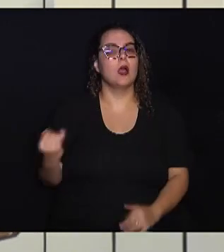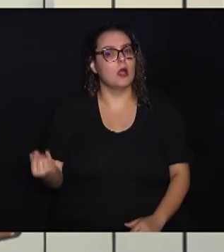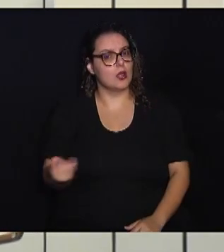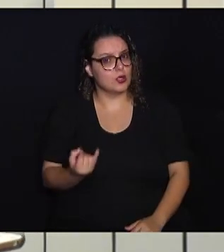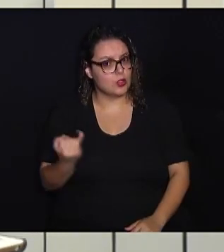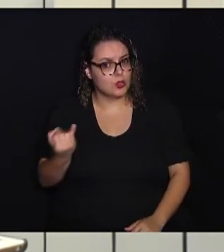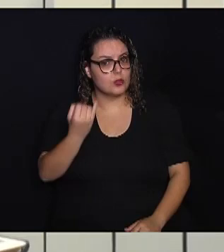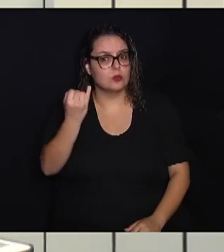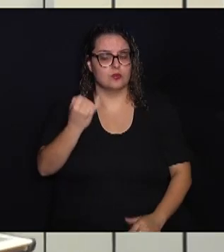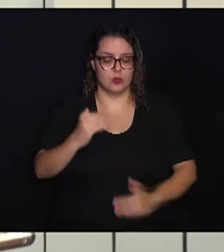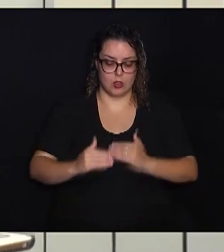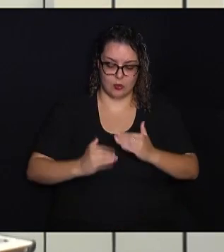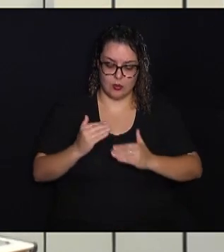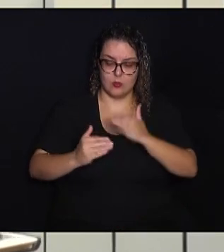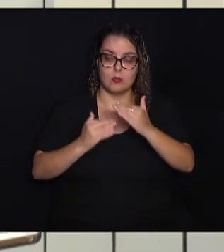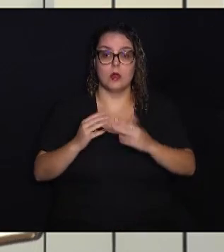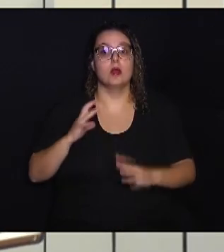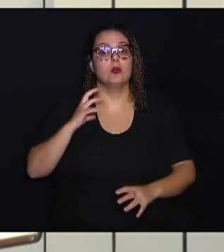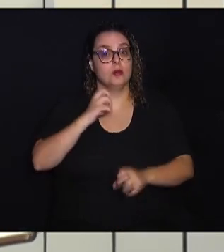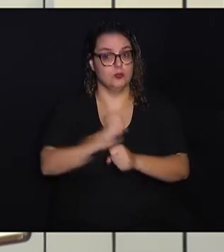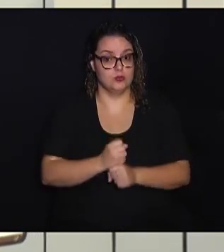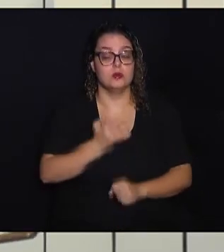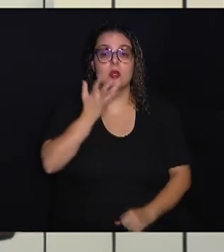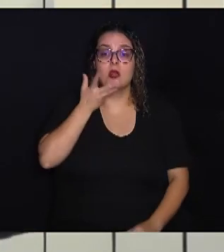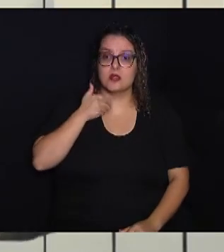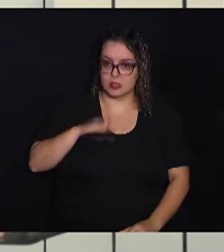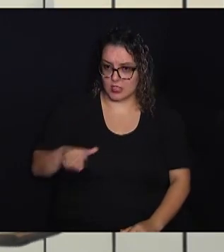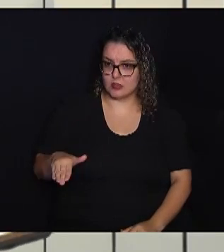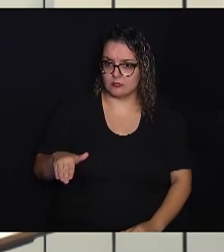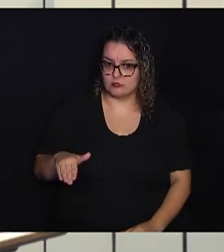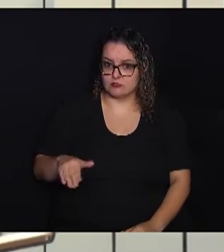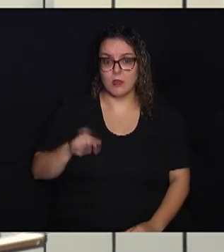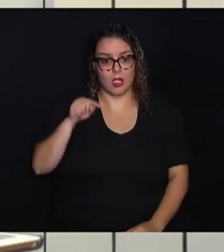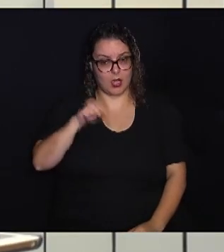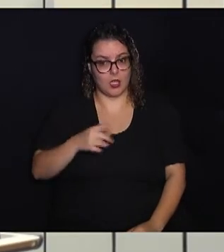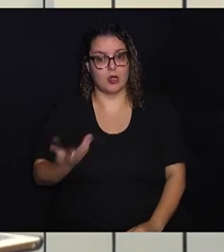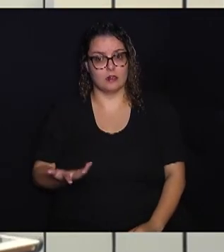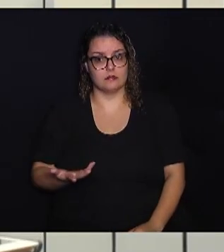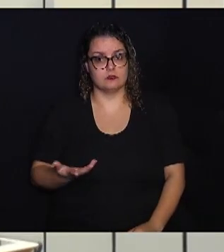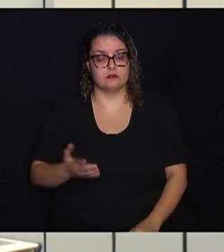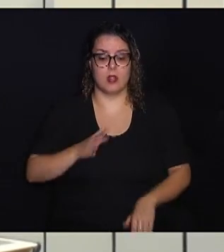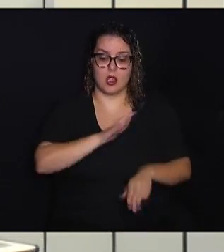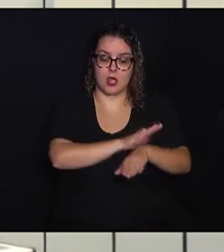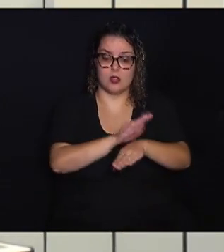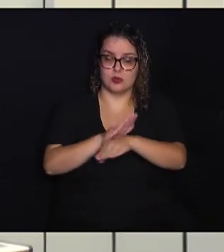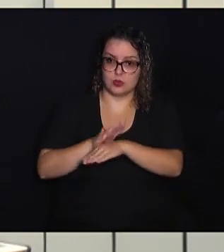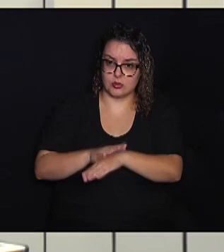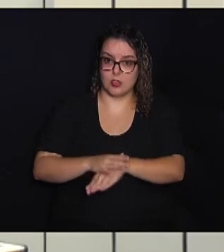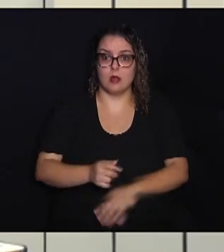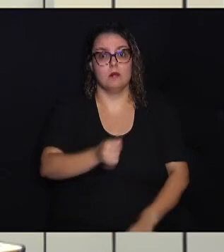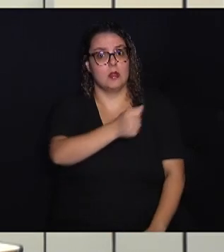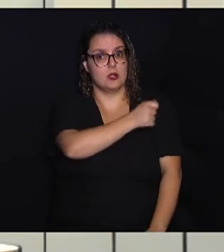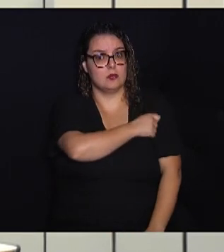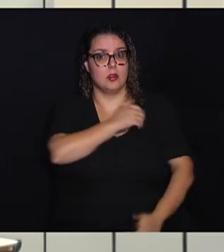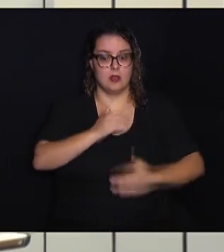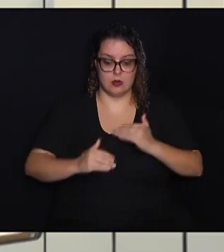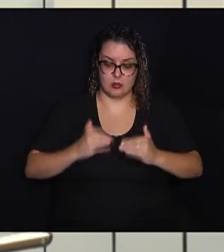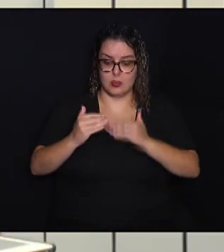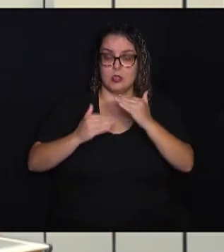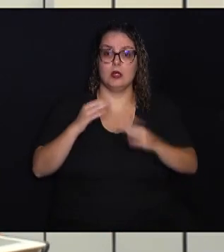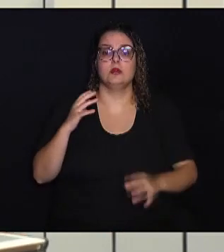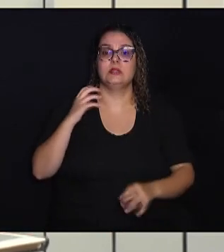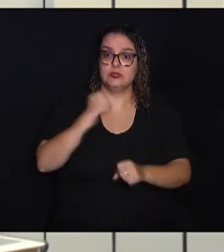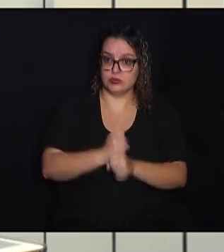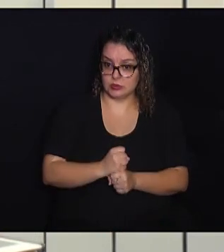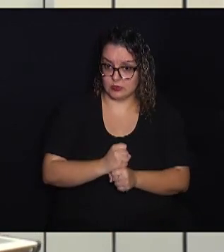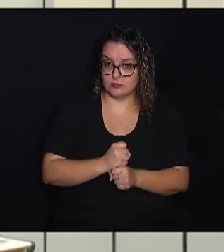fundamental na formação completa da criança. Cabe a ele contribuir para que o aluno se desenvolva em sua